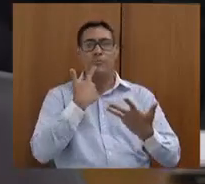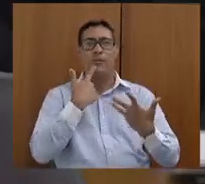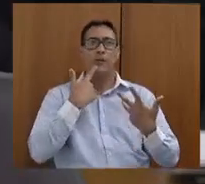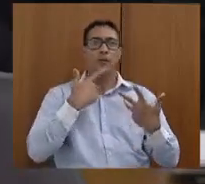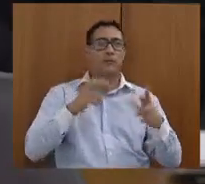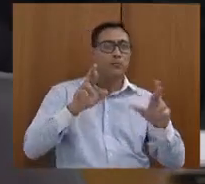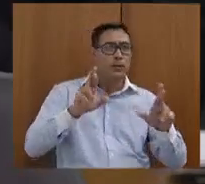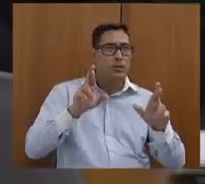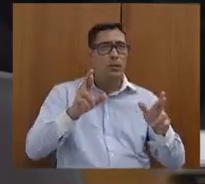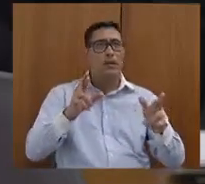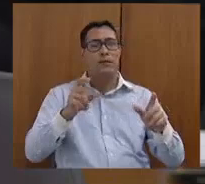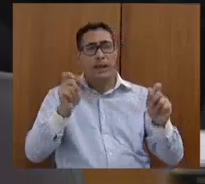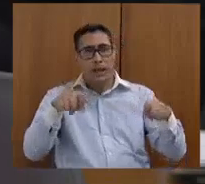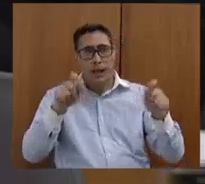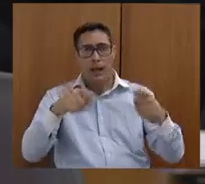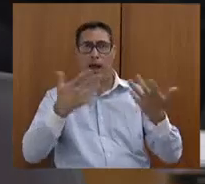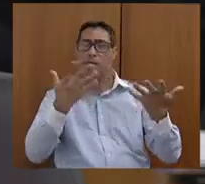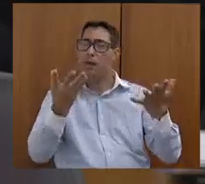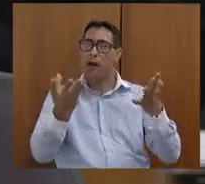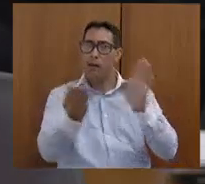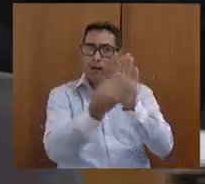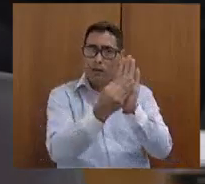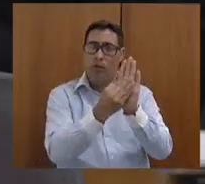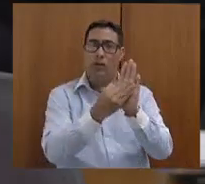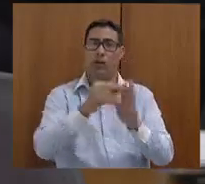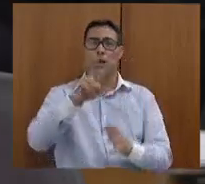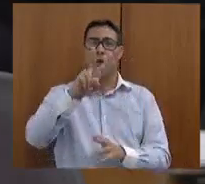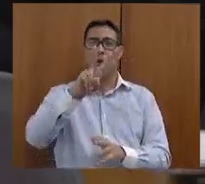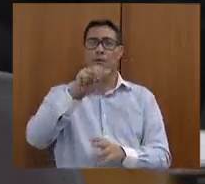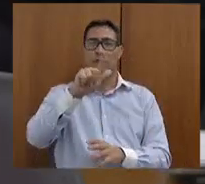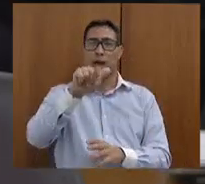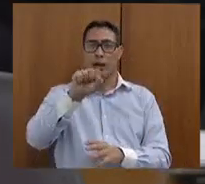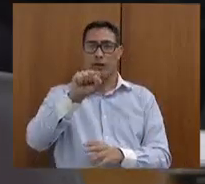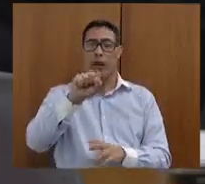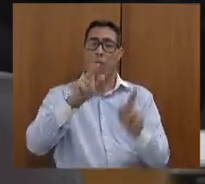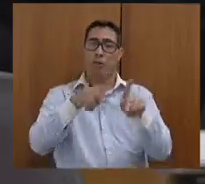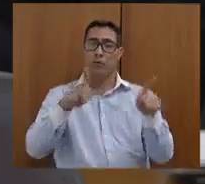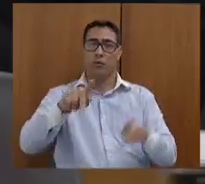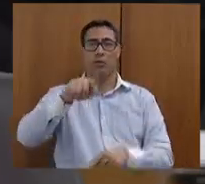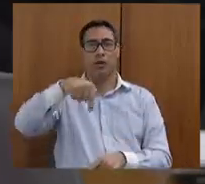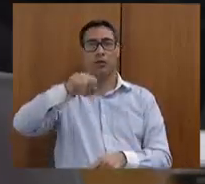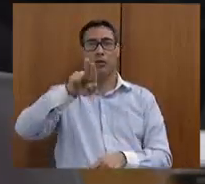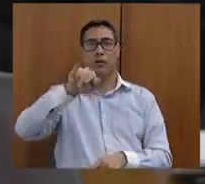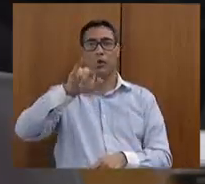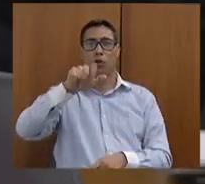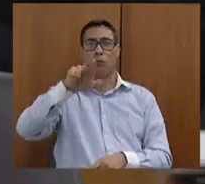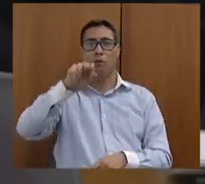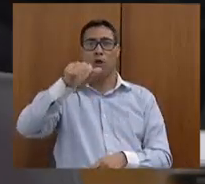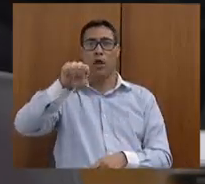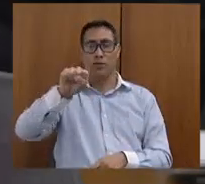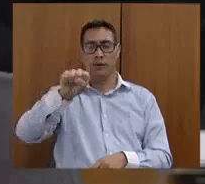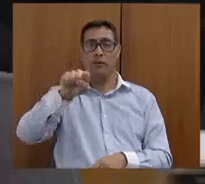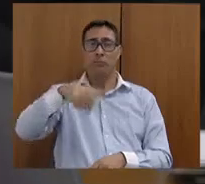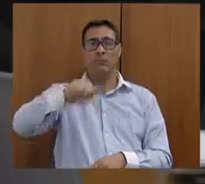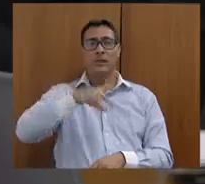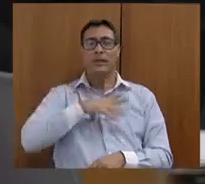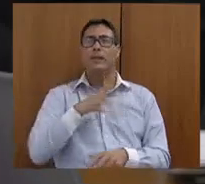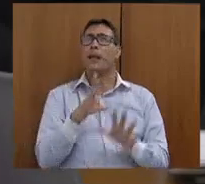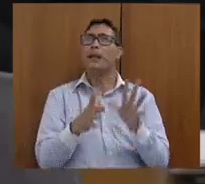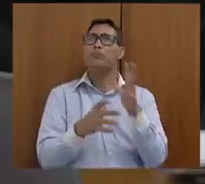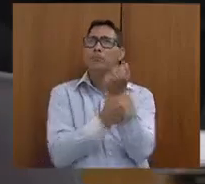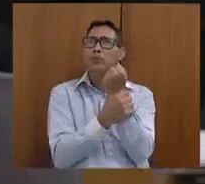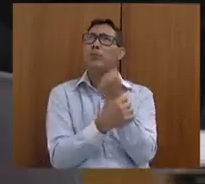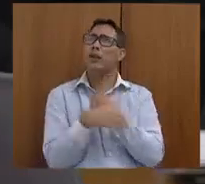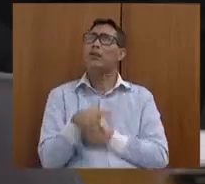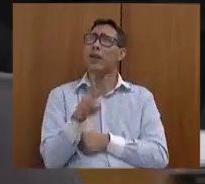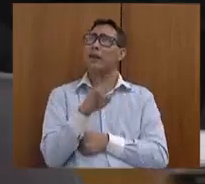recorte entre as vagas para atender professores quilombolas nós saímos de lá com uma segurança de que